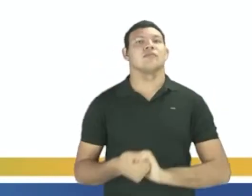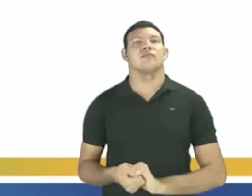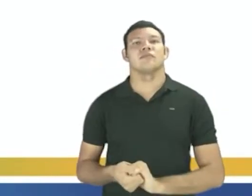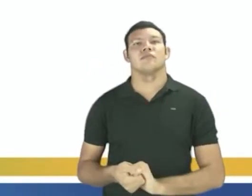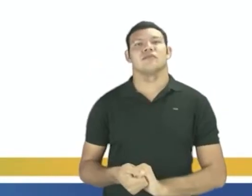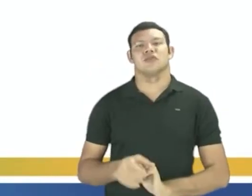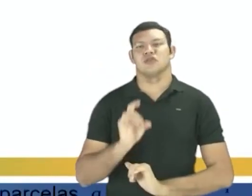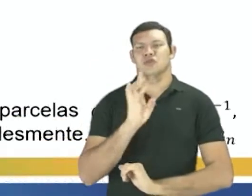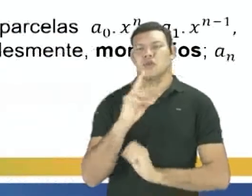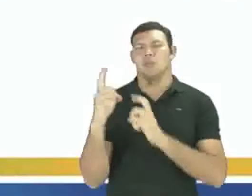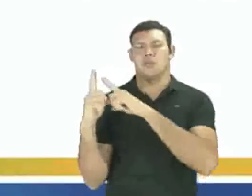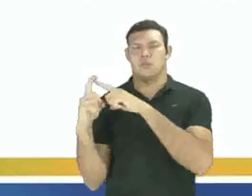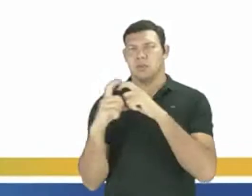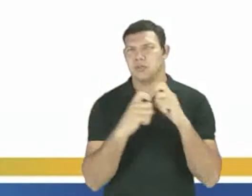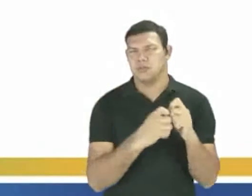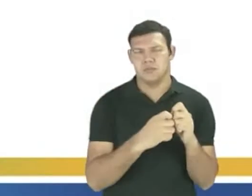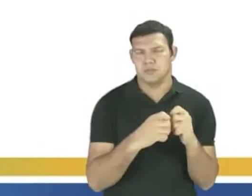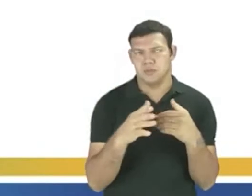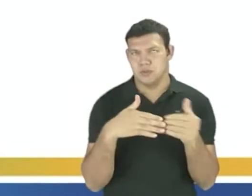um polinômio.